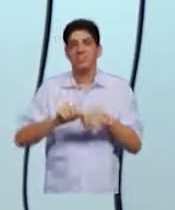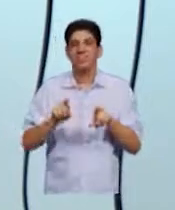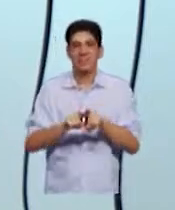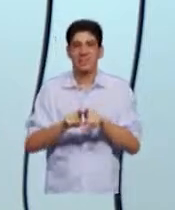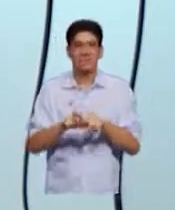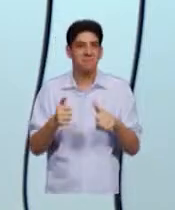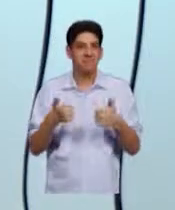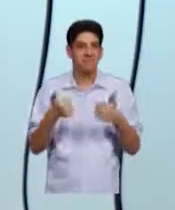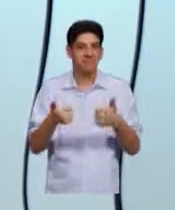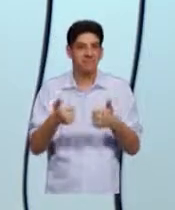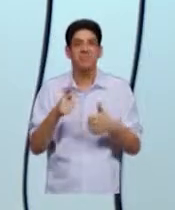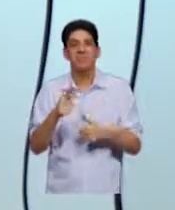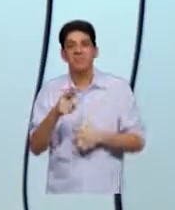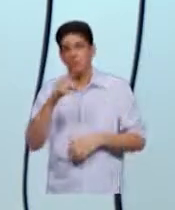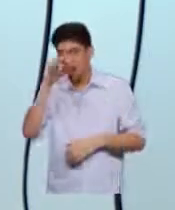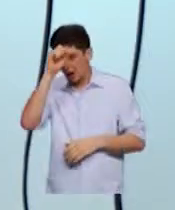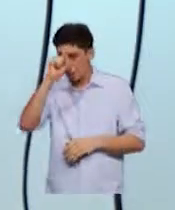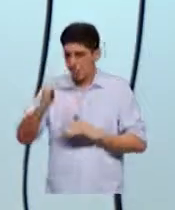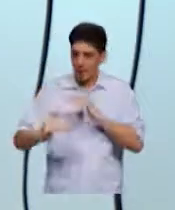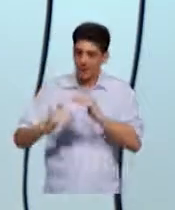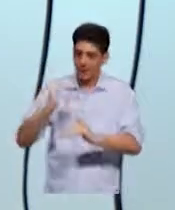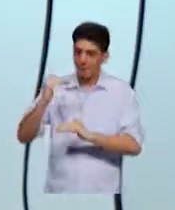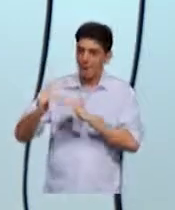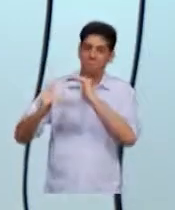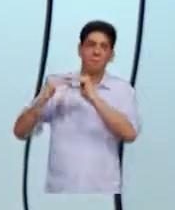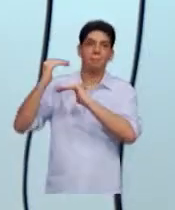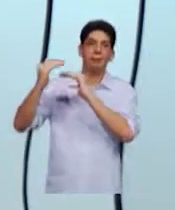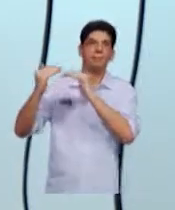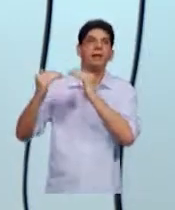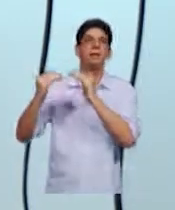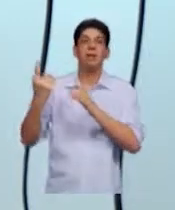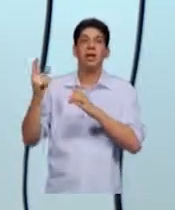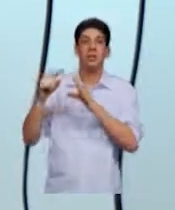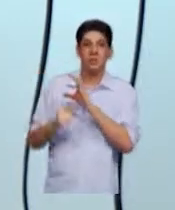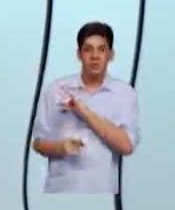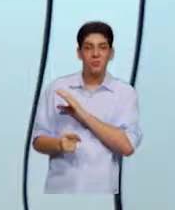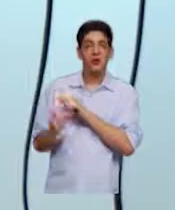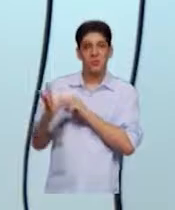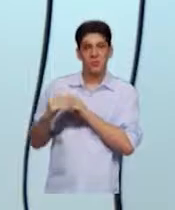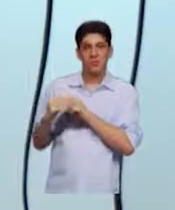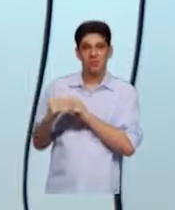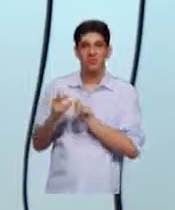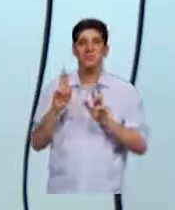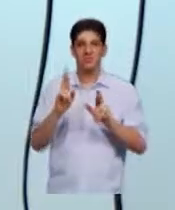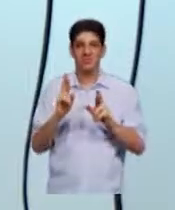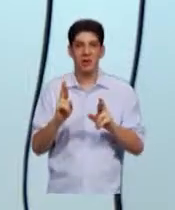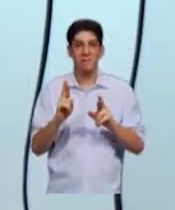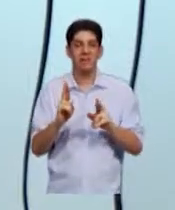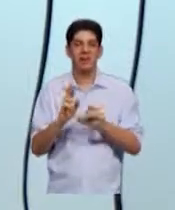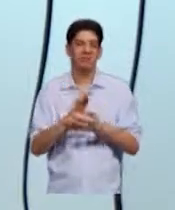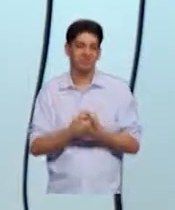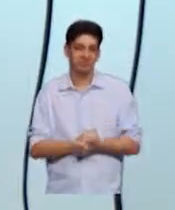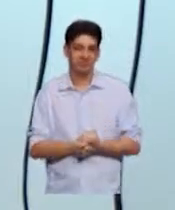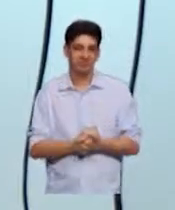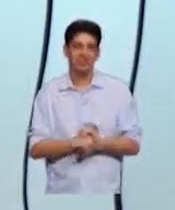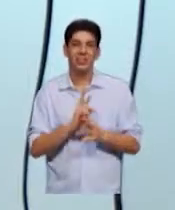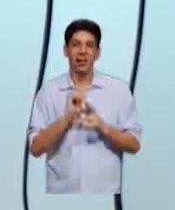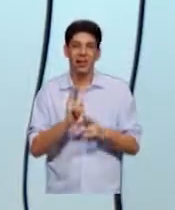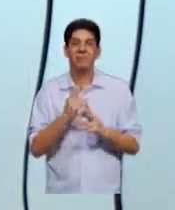vai inteirar mais, aprofundar mais e que é isso que nós esperamos. Eu espero que essa aula